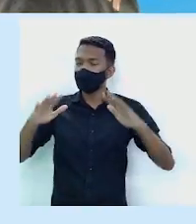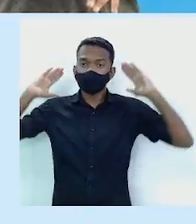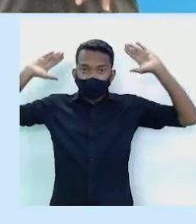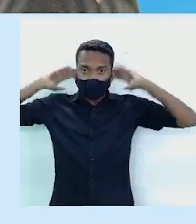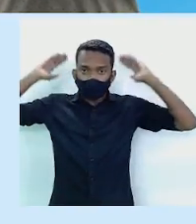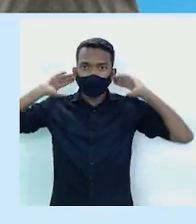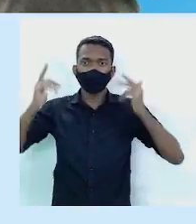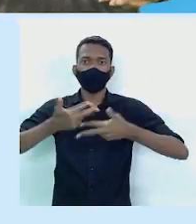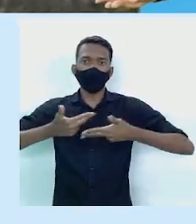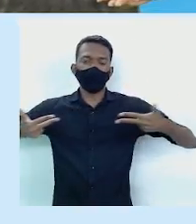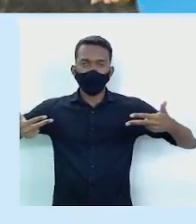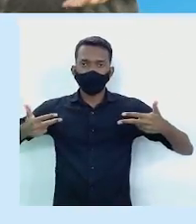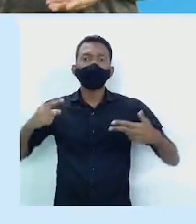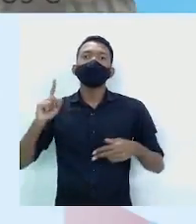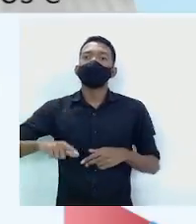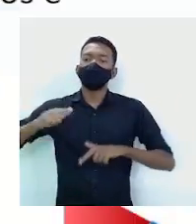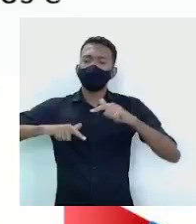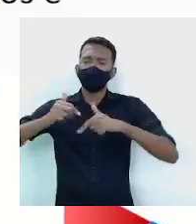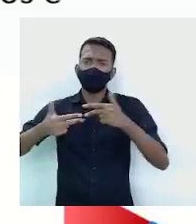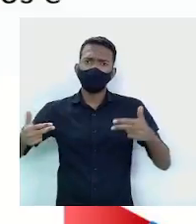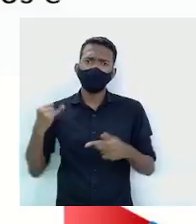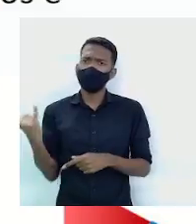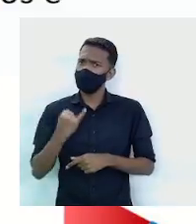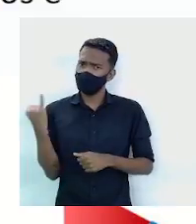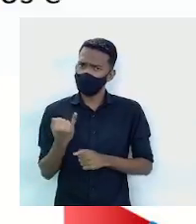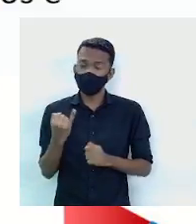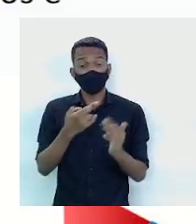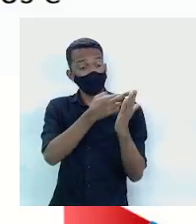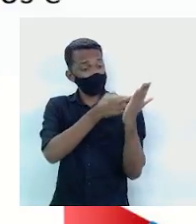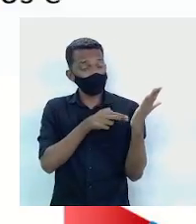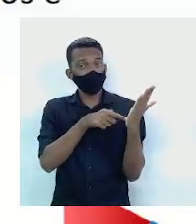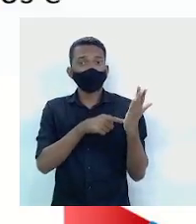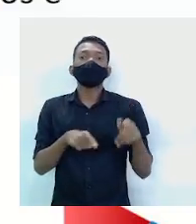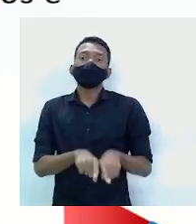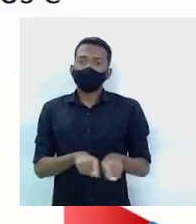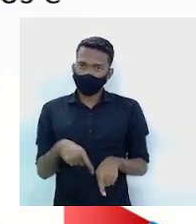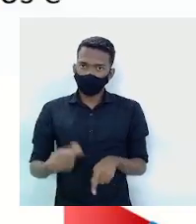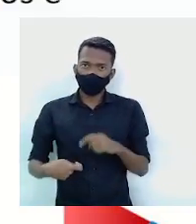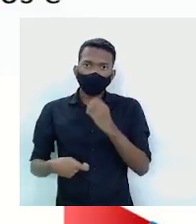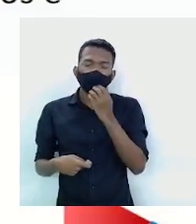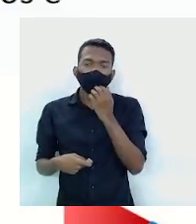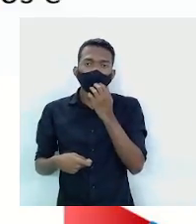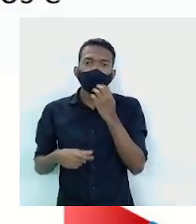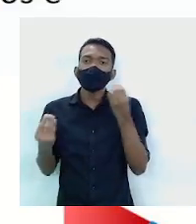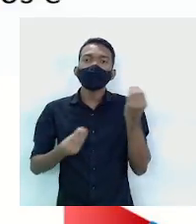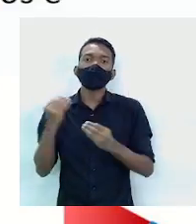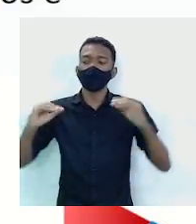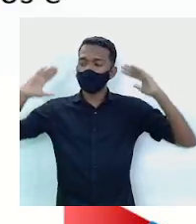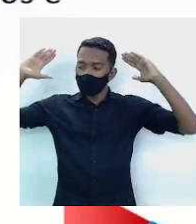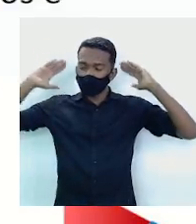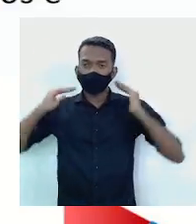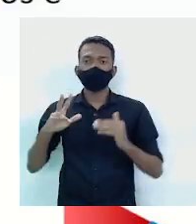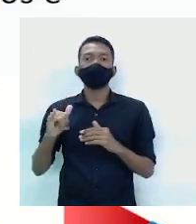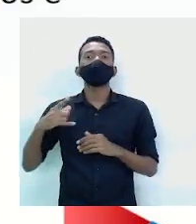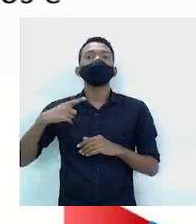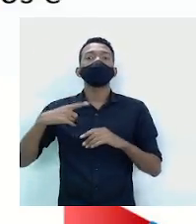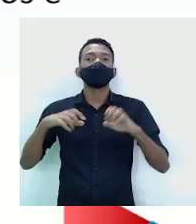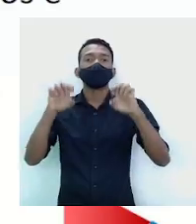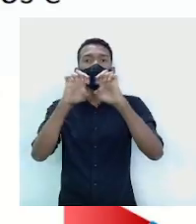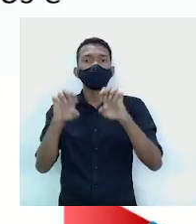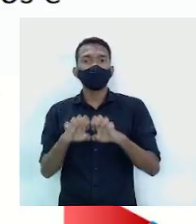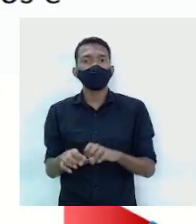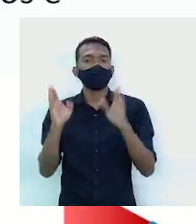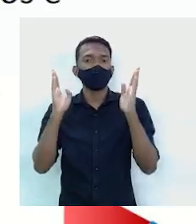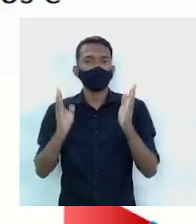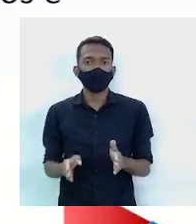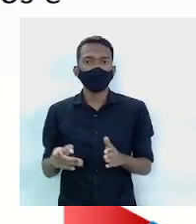um elemento importantíssimo. E aí o roteiro também deve ter como esse cenário ele vai estar estruturado